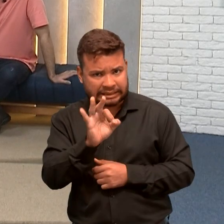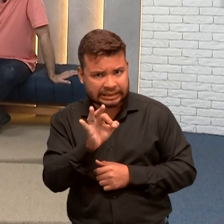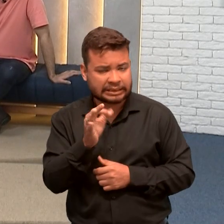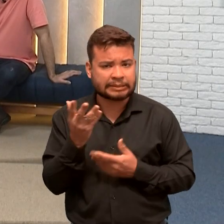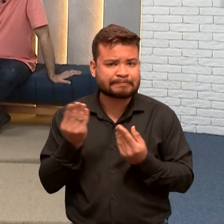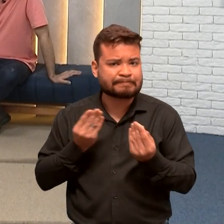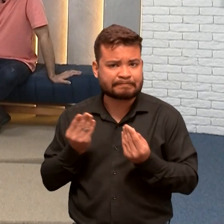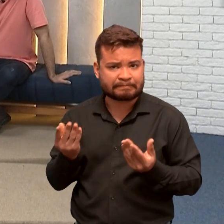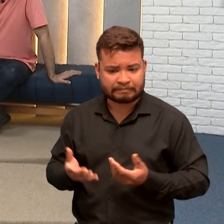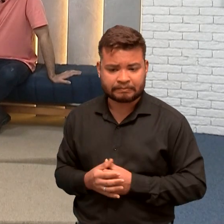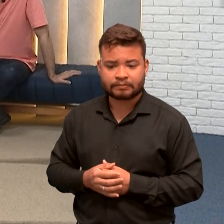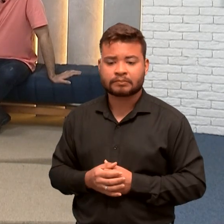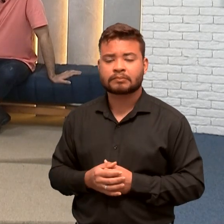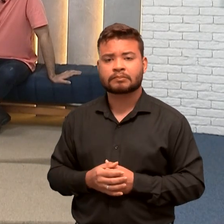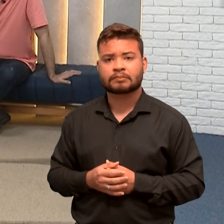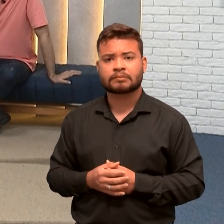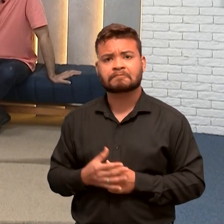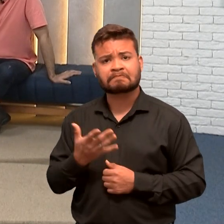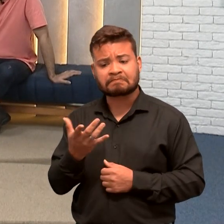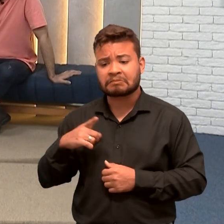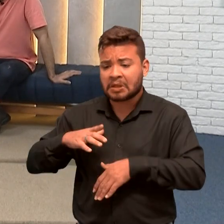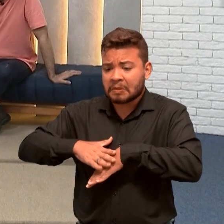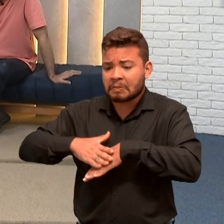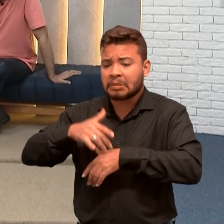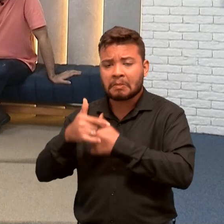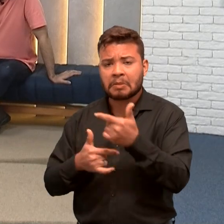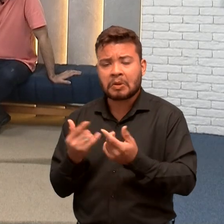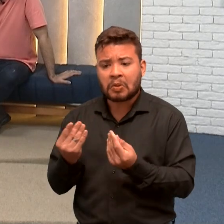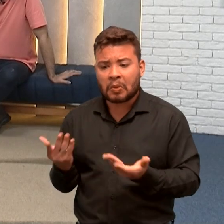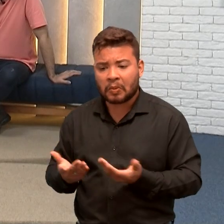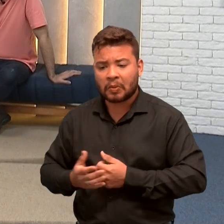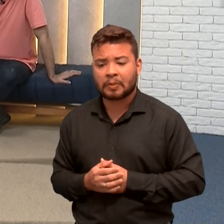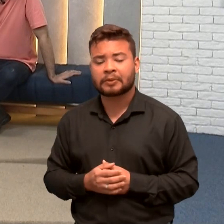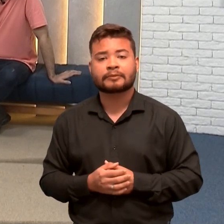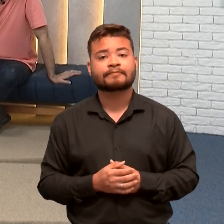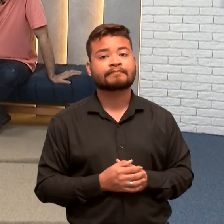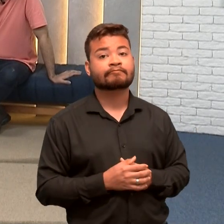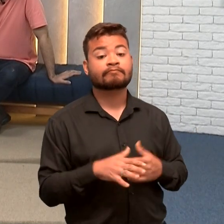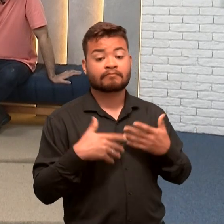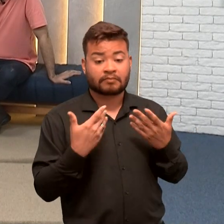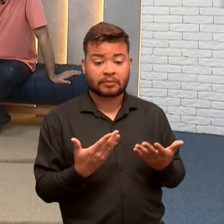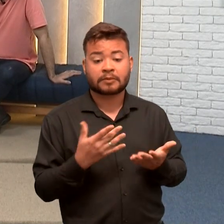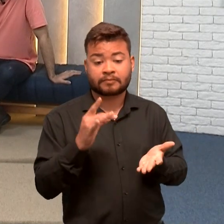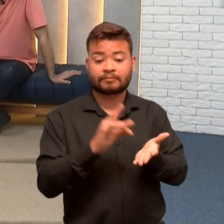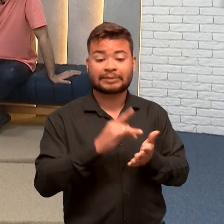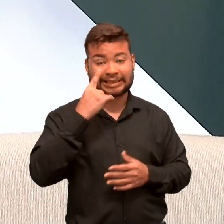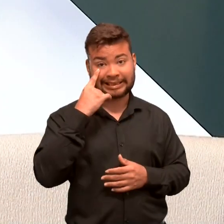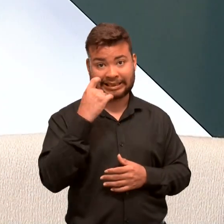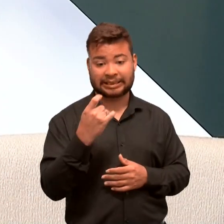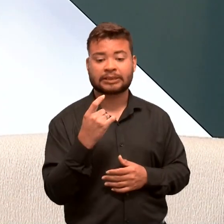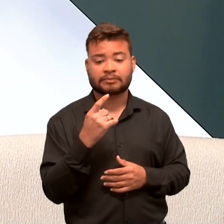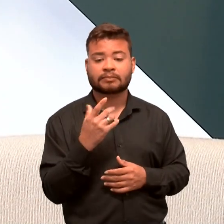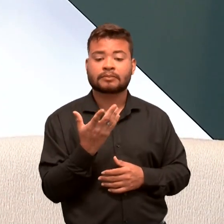essa utilização. Como é desenvolvido esse trabalho? Então, é muito interessante essa questão,